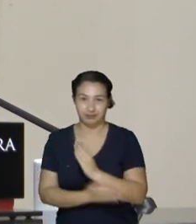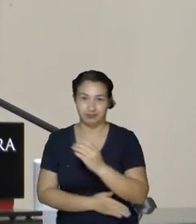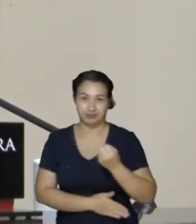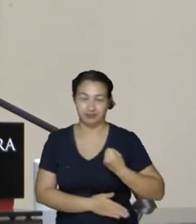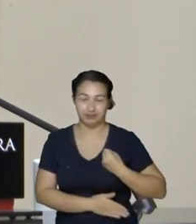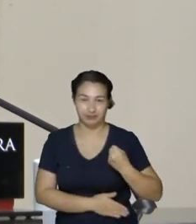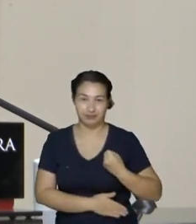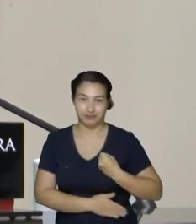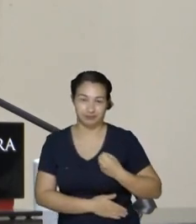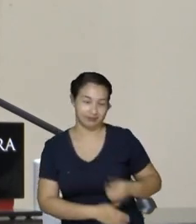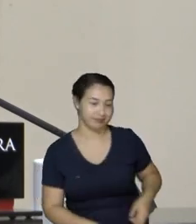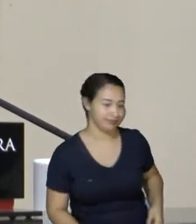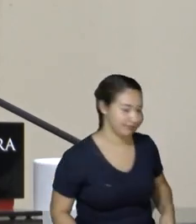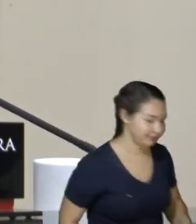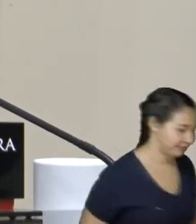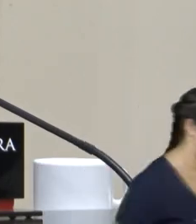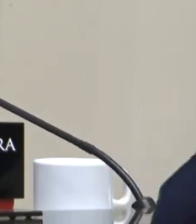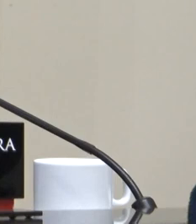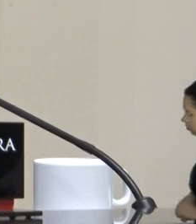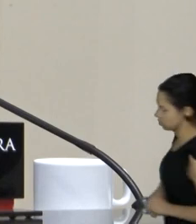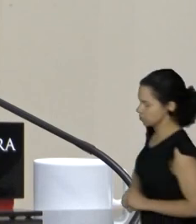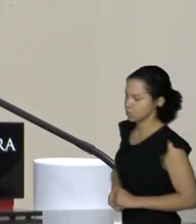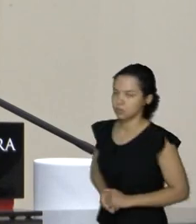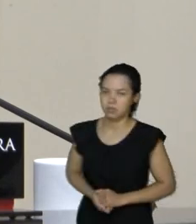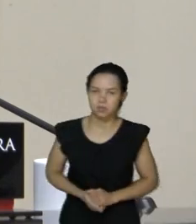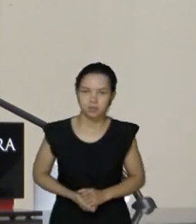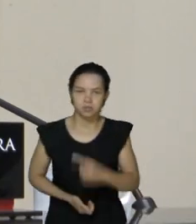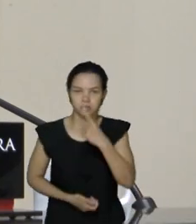redações finais exaradas aos projetos de lei número